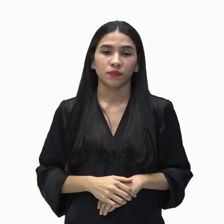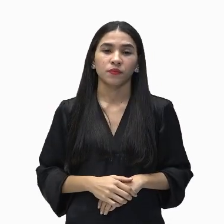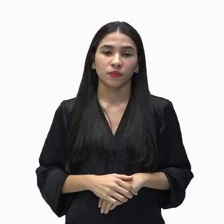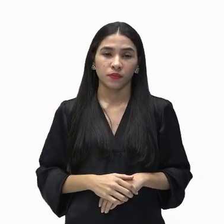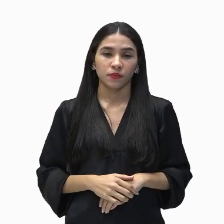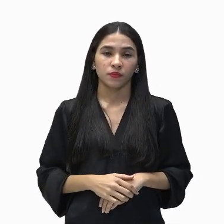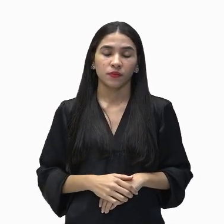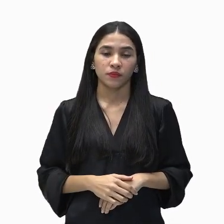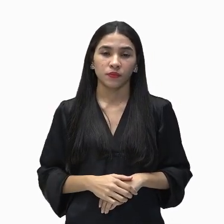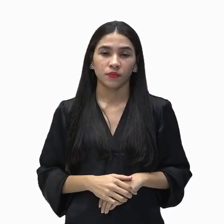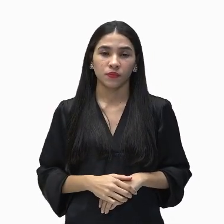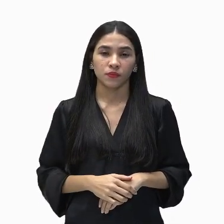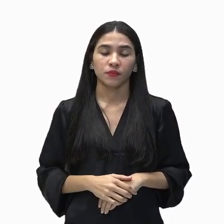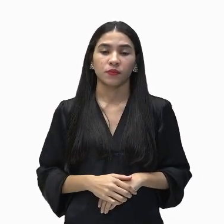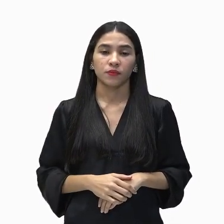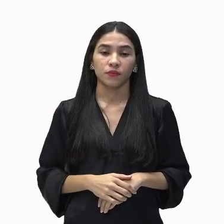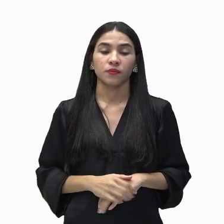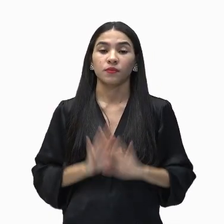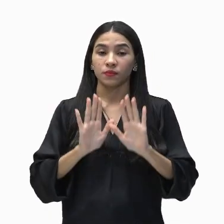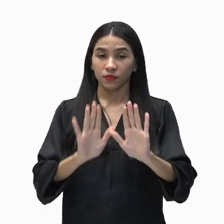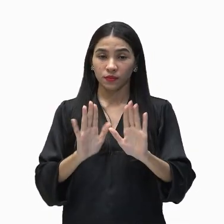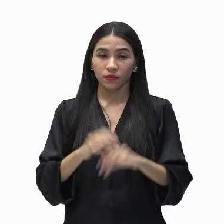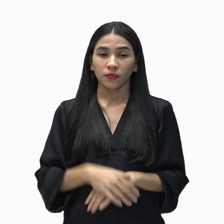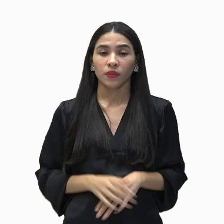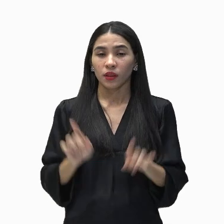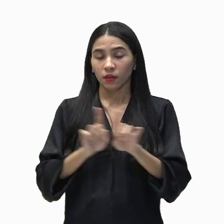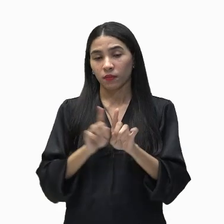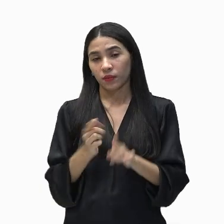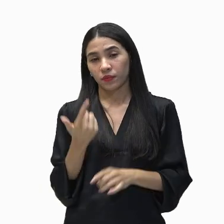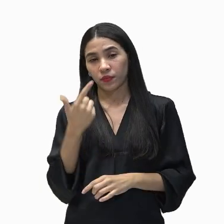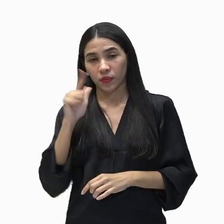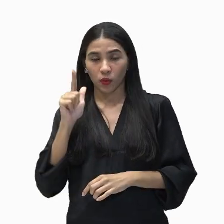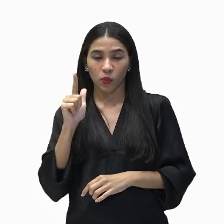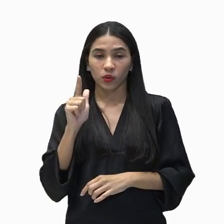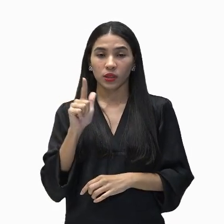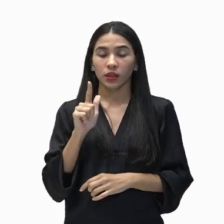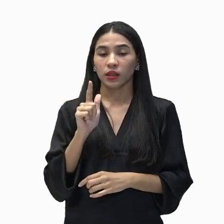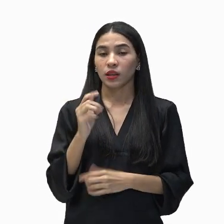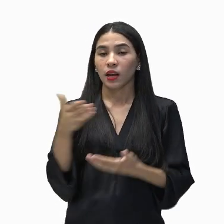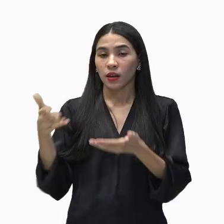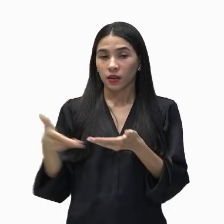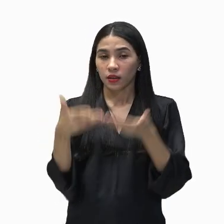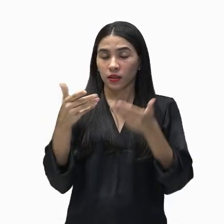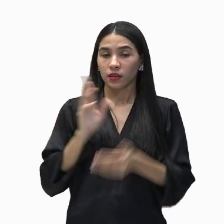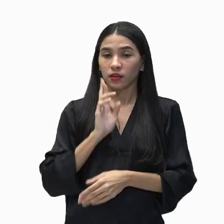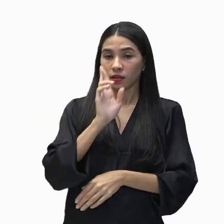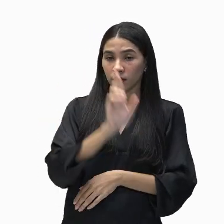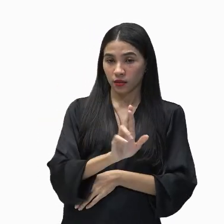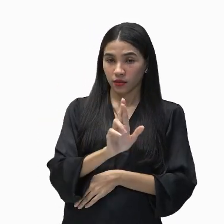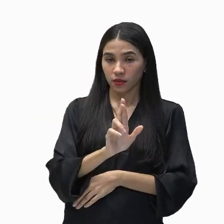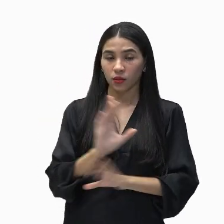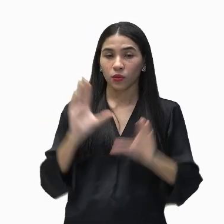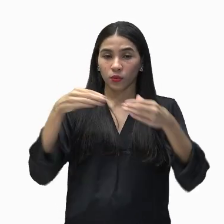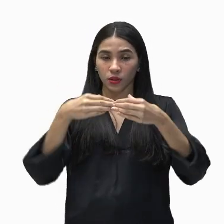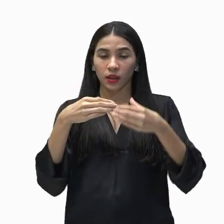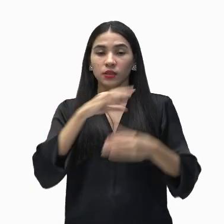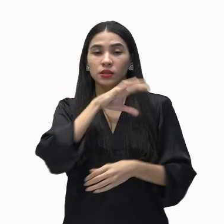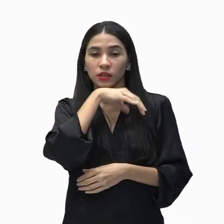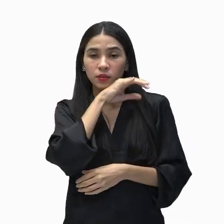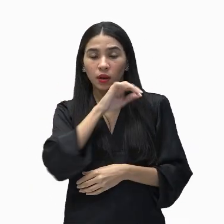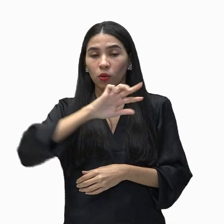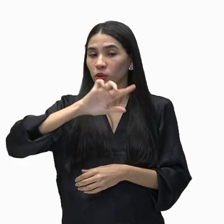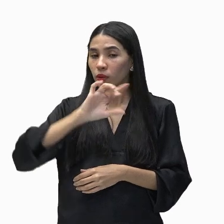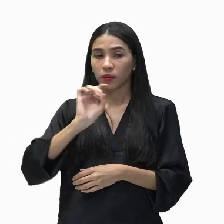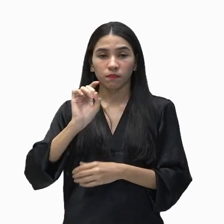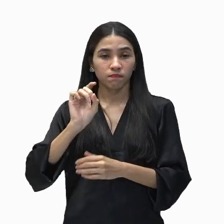como exemplo para vocês. Mas também tem uma outra reação de seres vivos, que não é